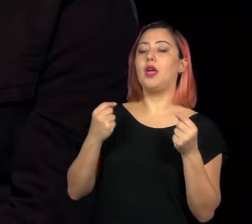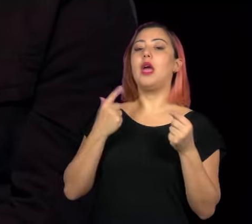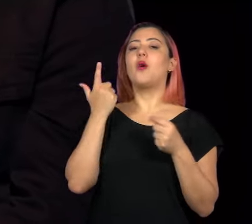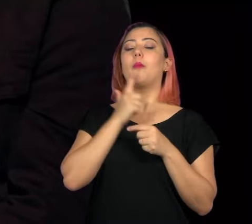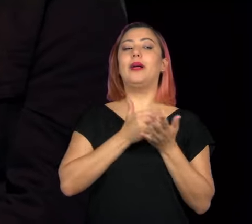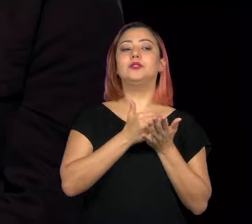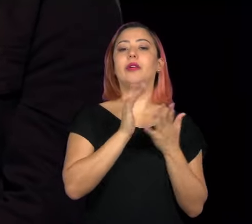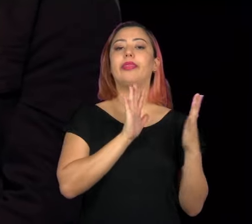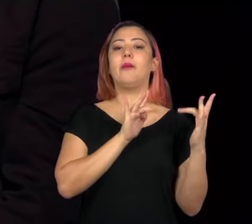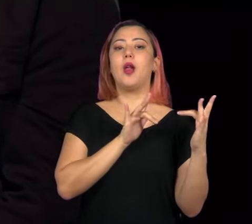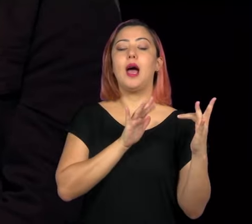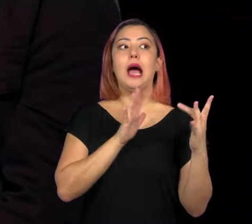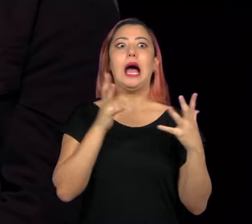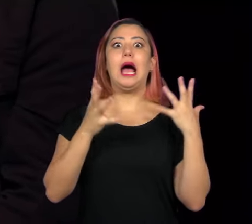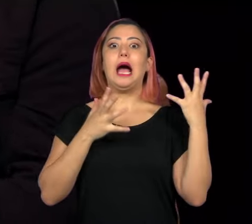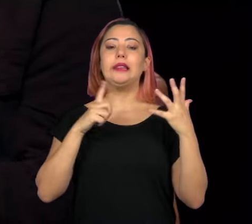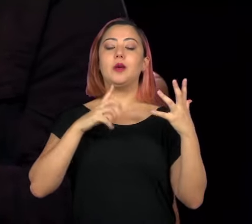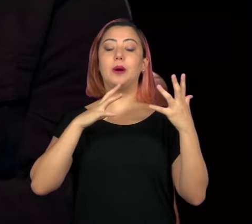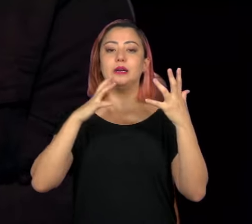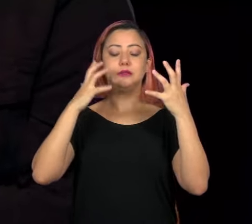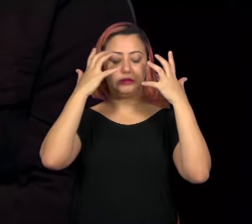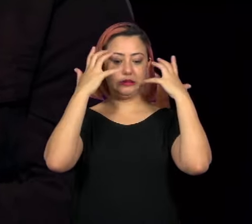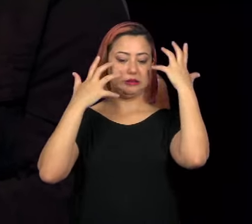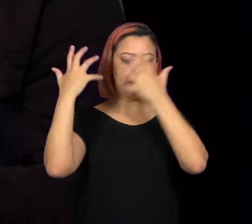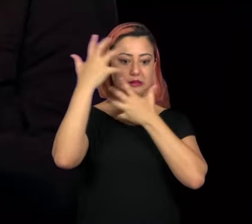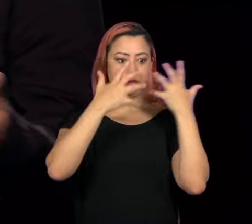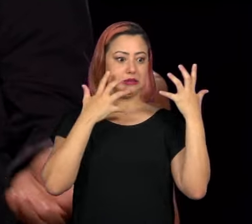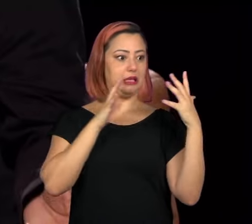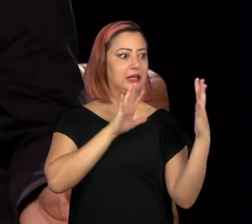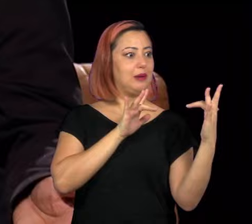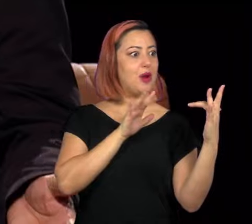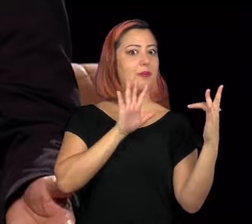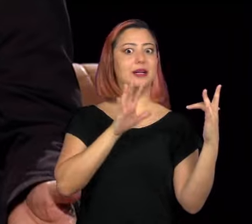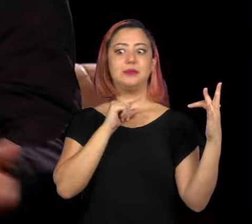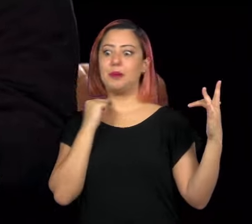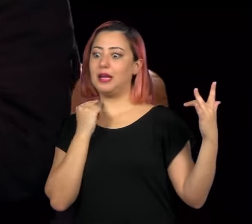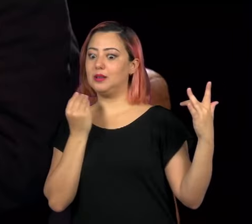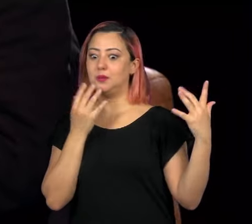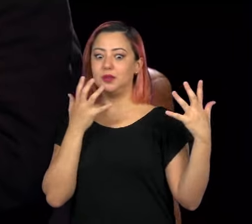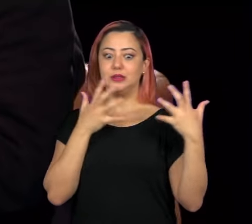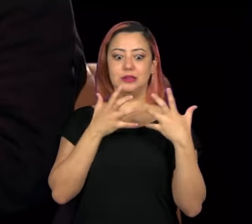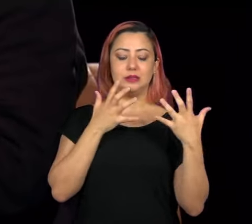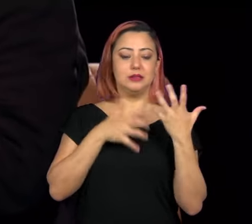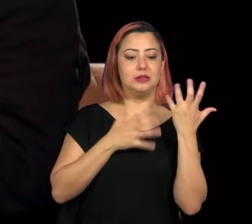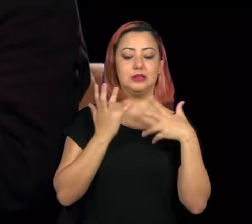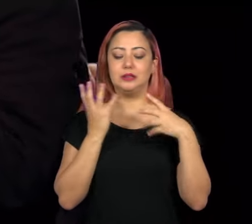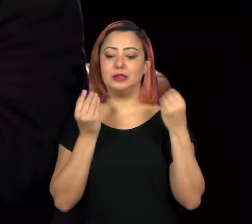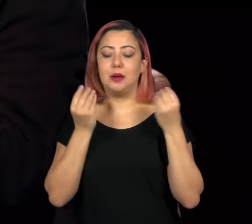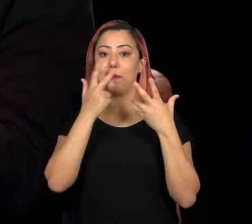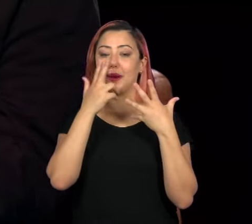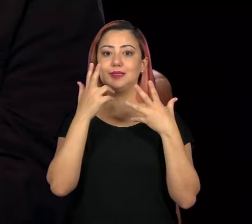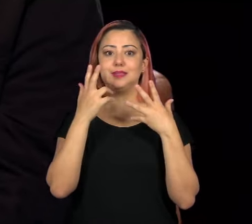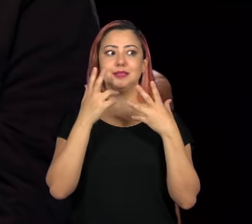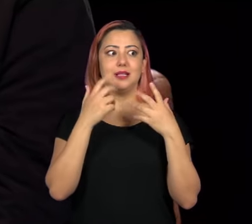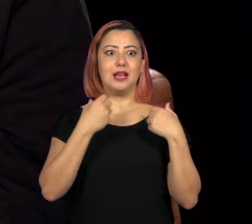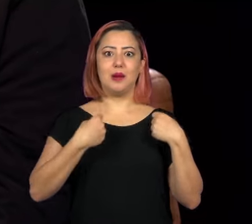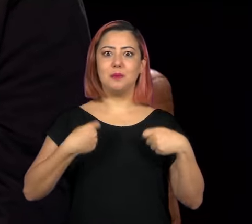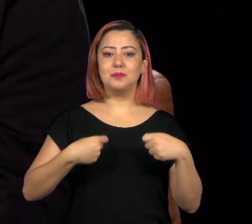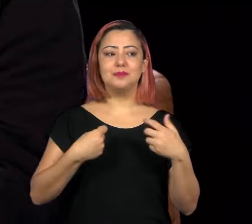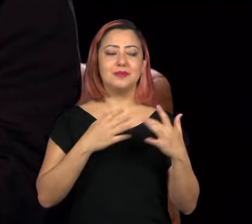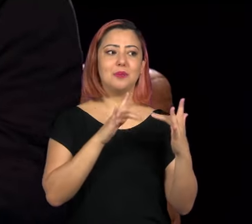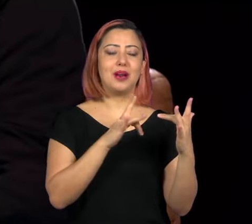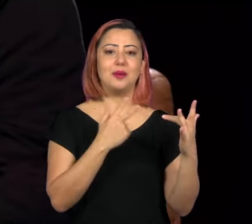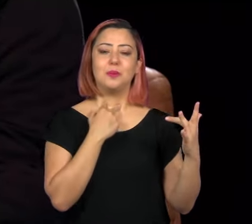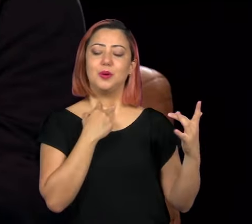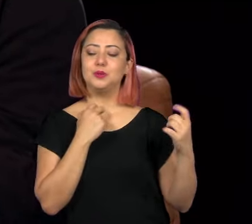entro numa crise, mas eu fico melhor, porque talvez eu precisasse passar por aquilo para voltar para a igreja, né? O